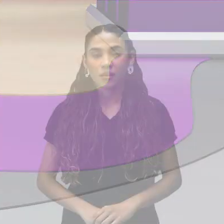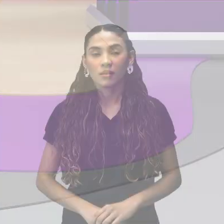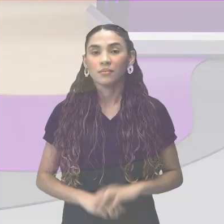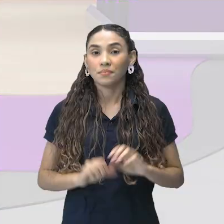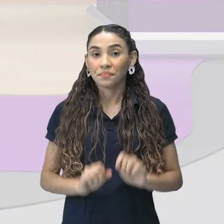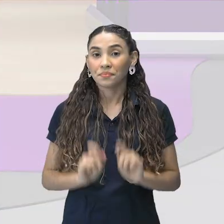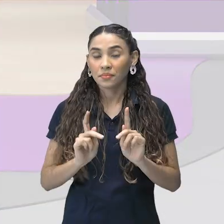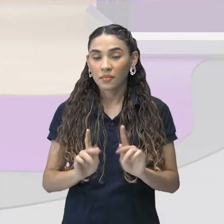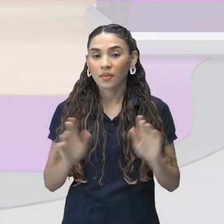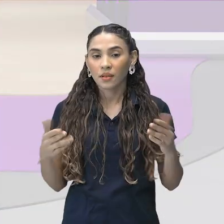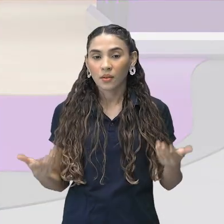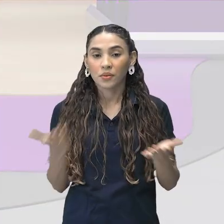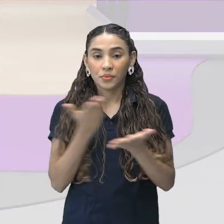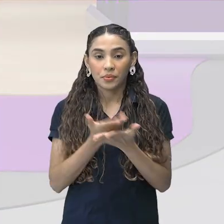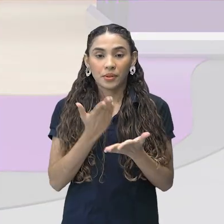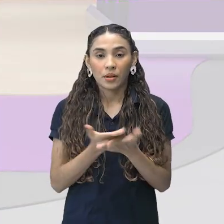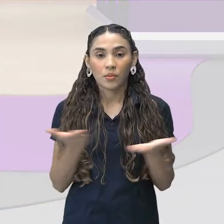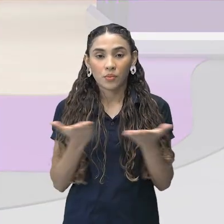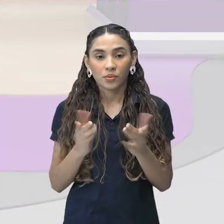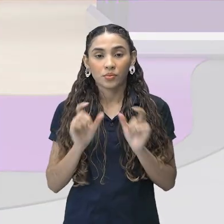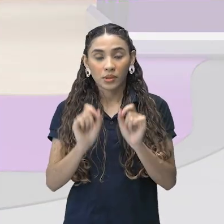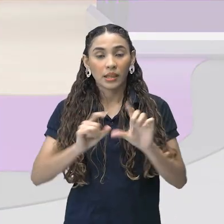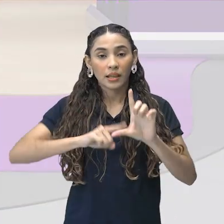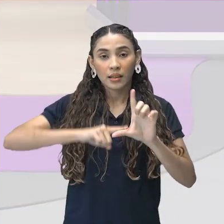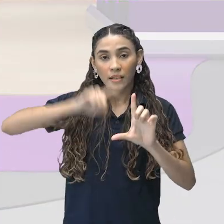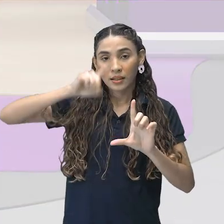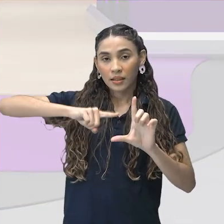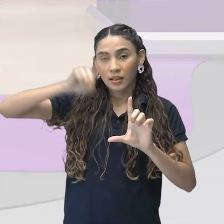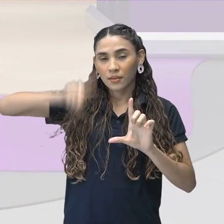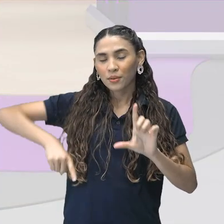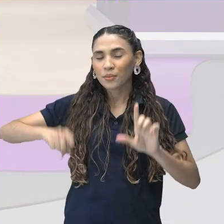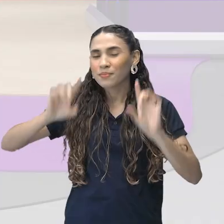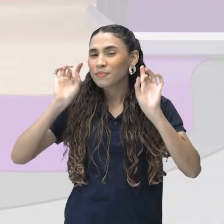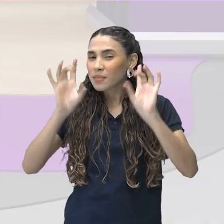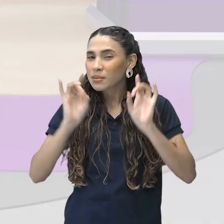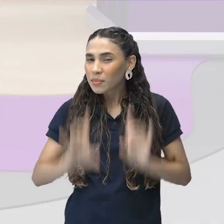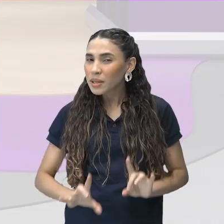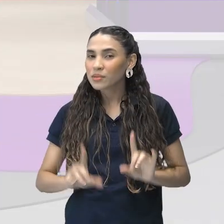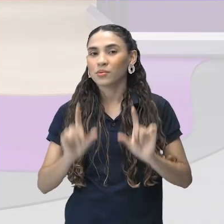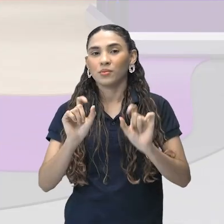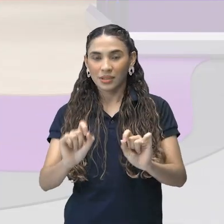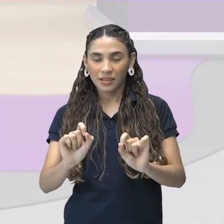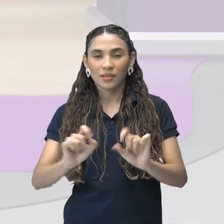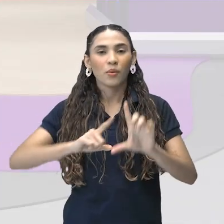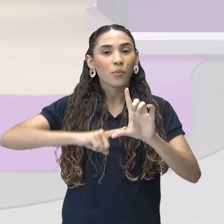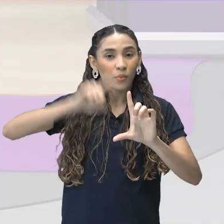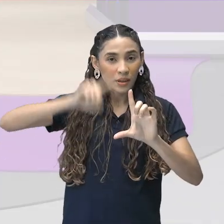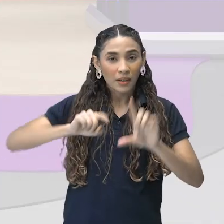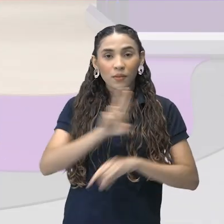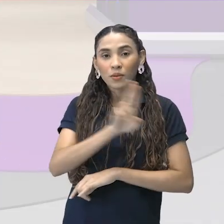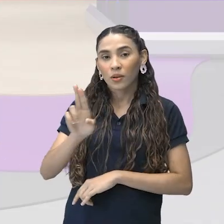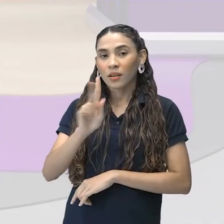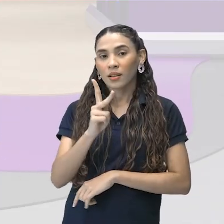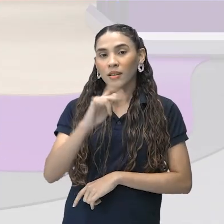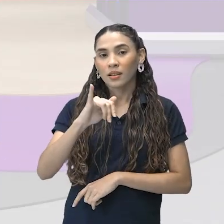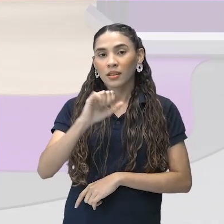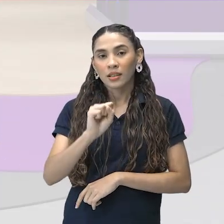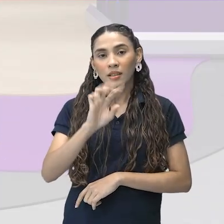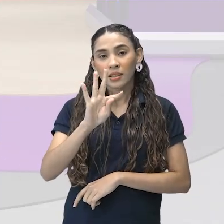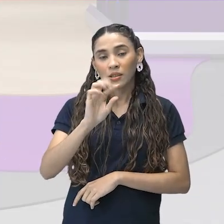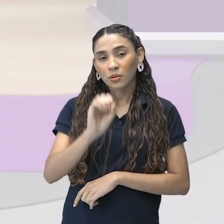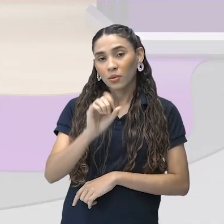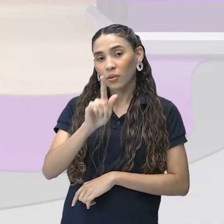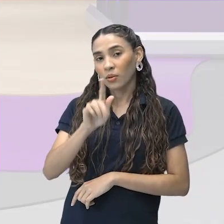Pois bem, vamos trabalhar com gráfico. Hoje, especificamente com um gráfico chamado de